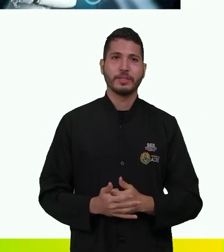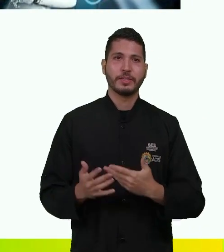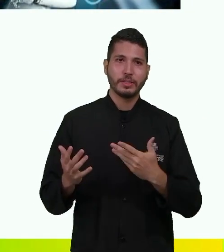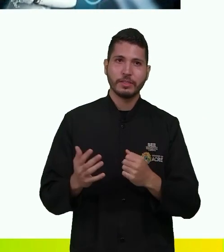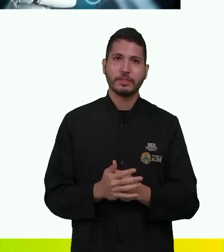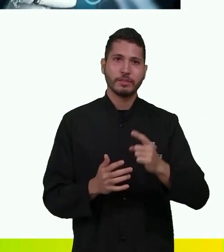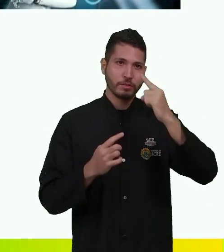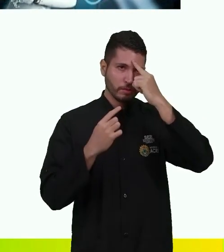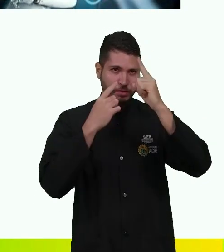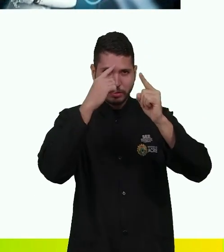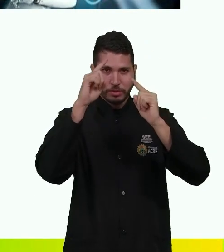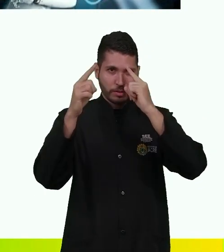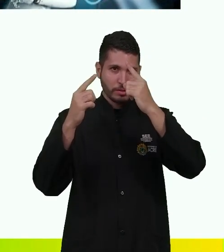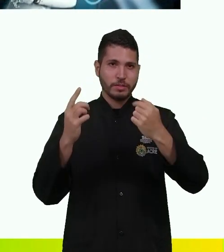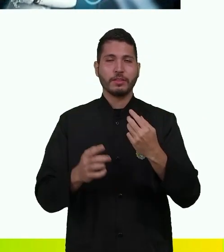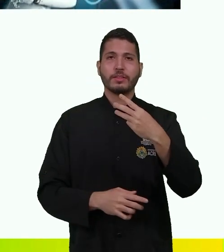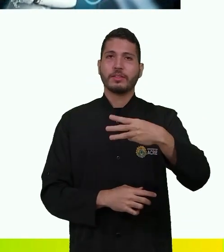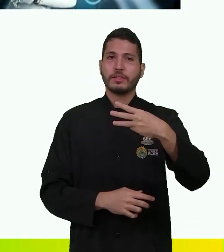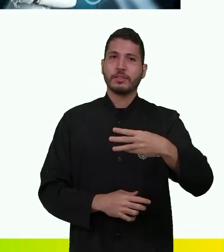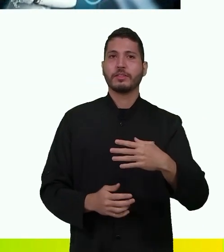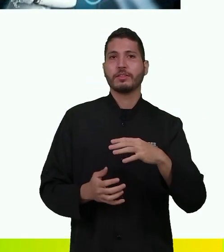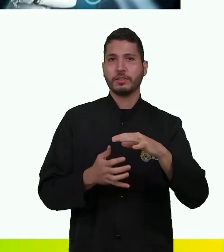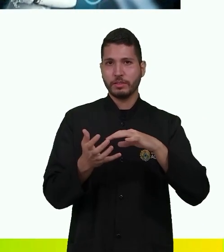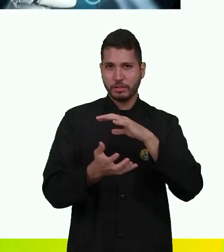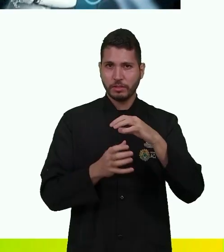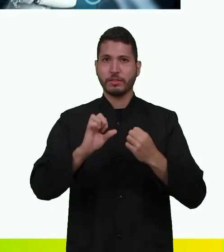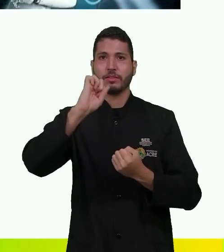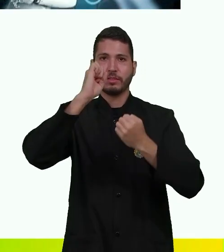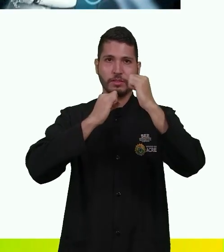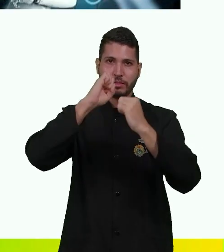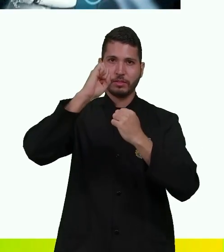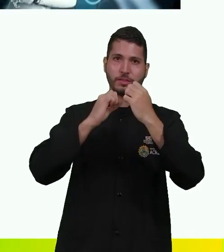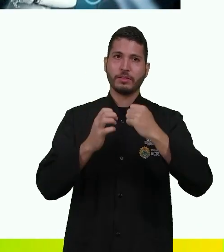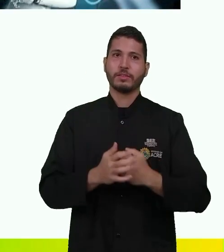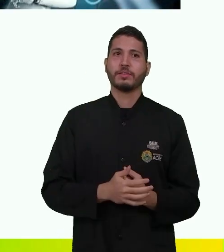invenções da terceira Revolução Industrial. Inclui os